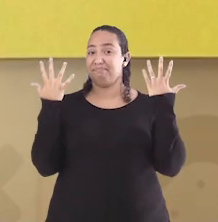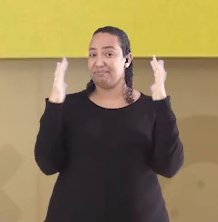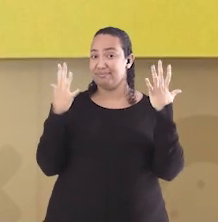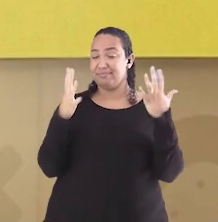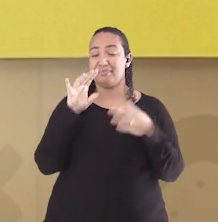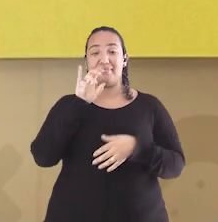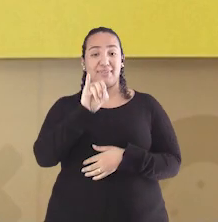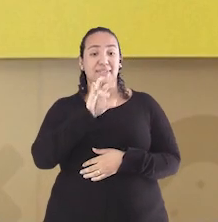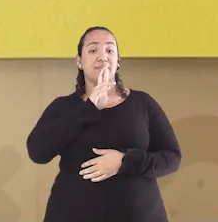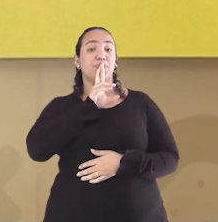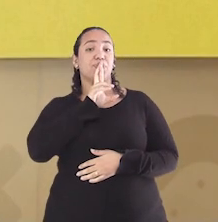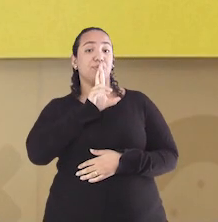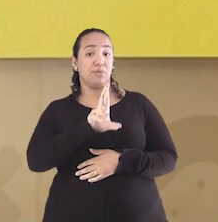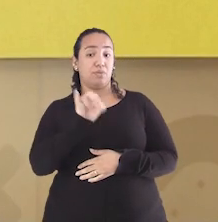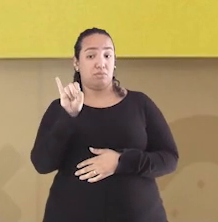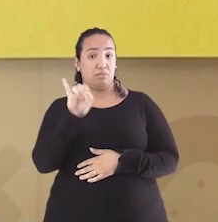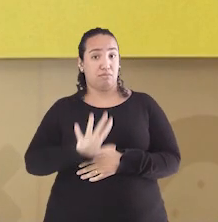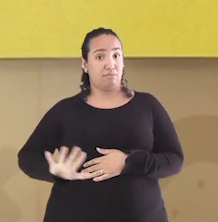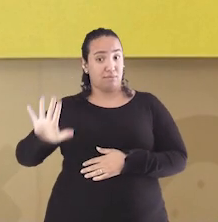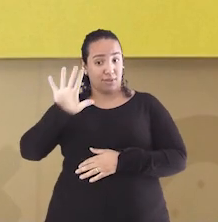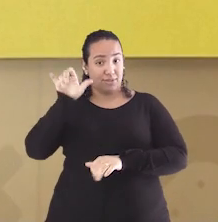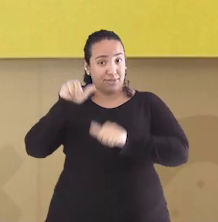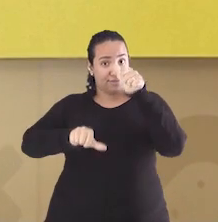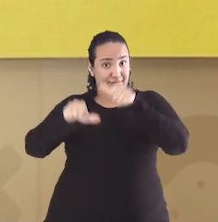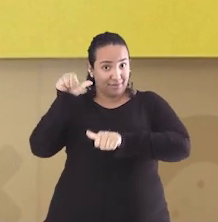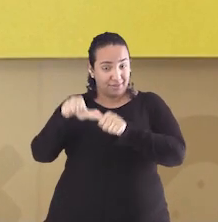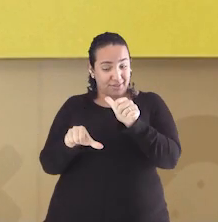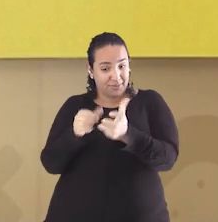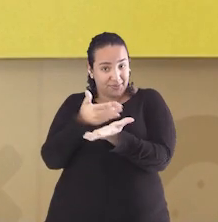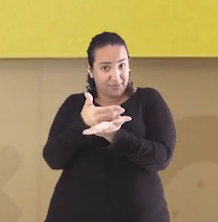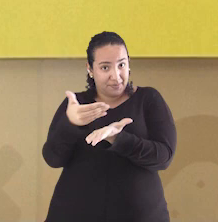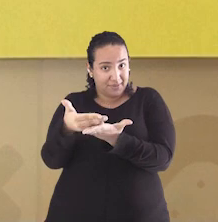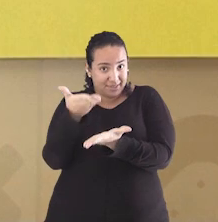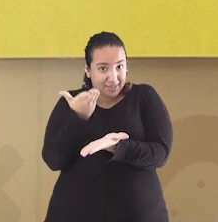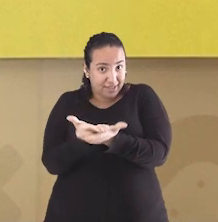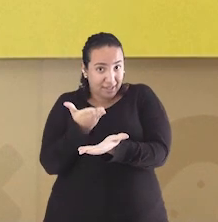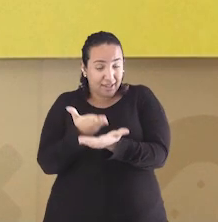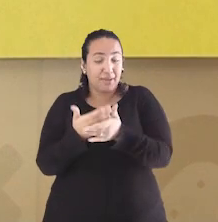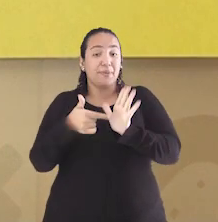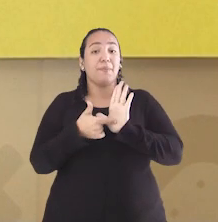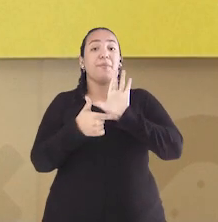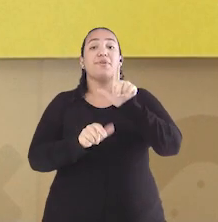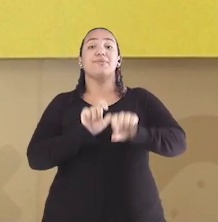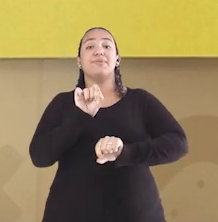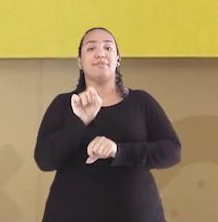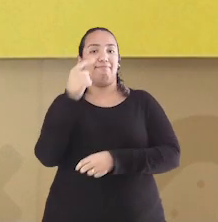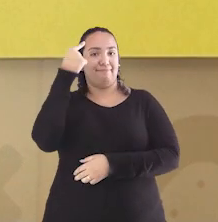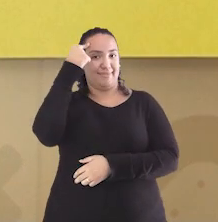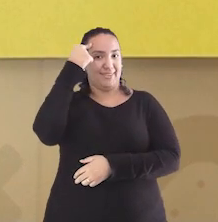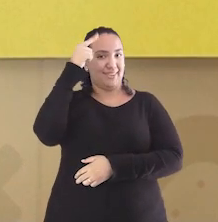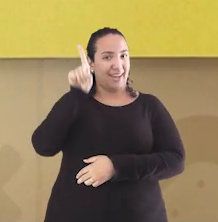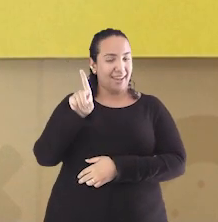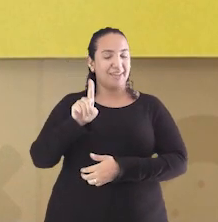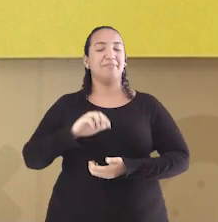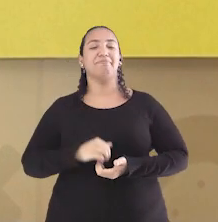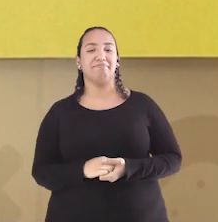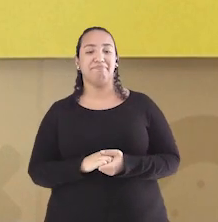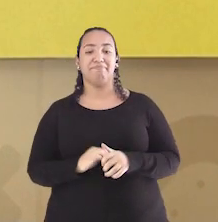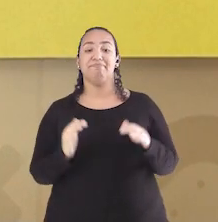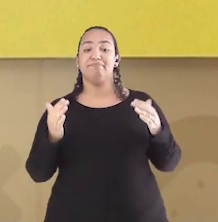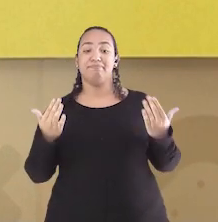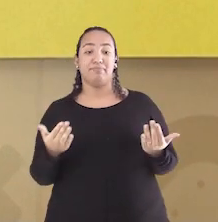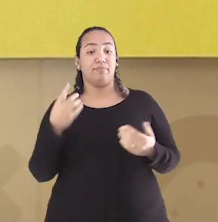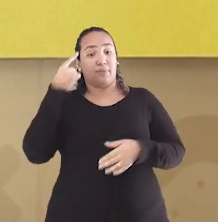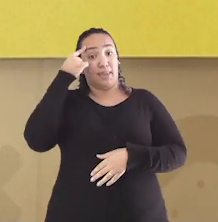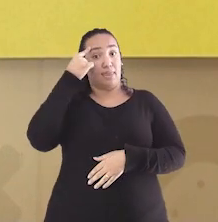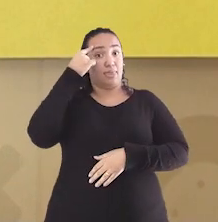Parabéns para quem respondeu que o anúncio publicitário que a gente está analisando desde o início da aula promove uma ideia.